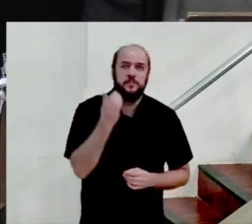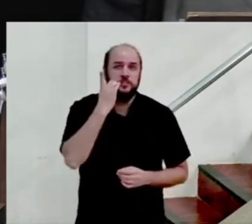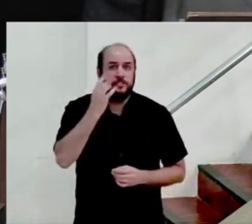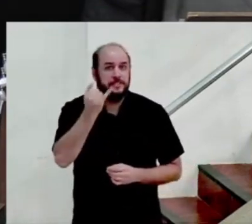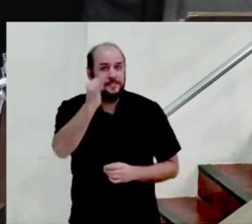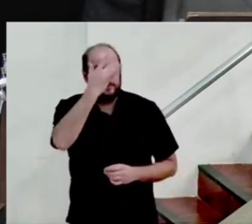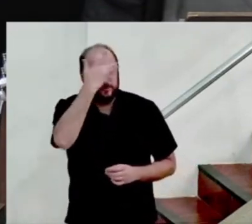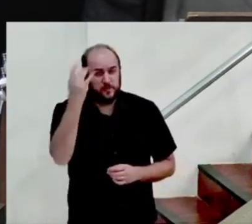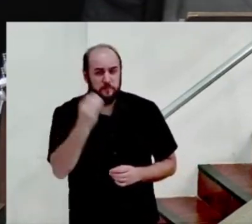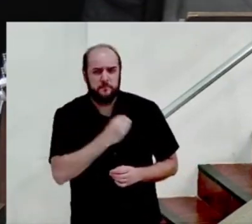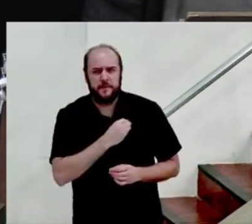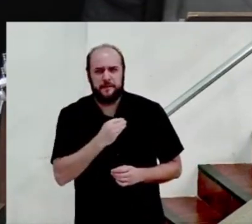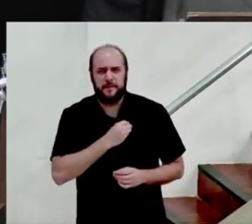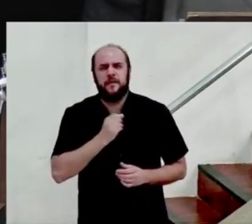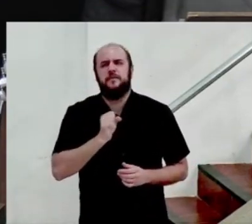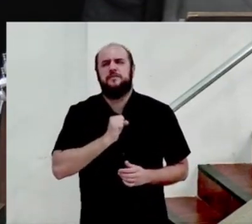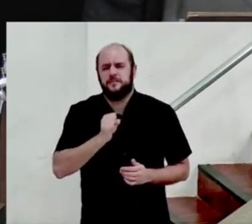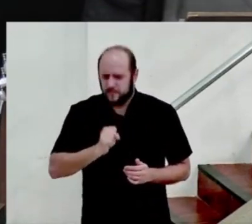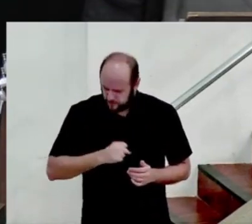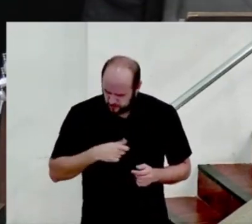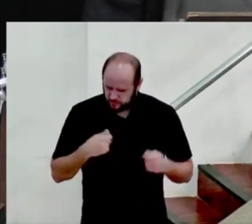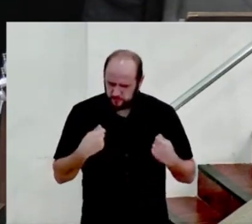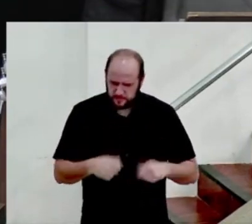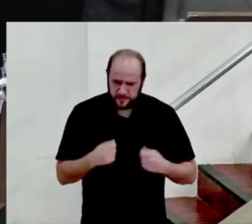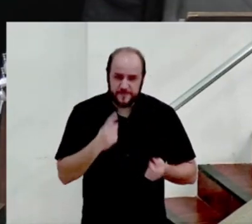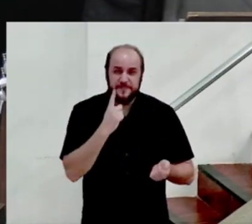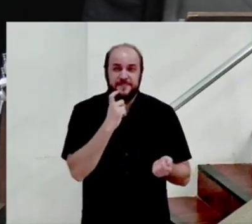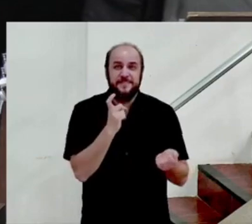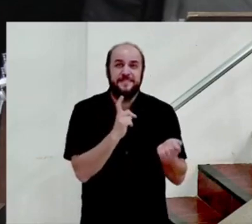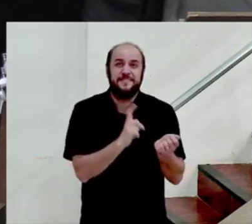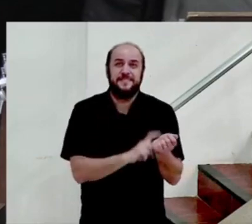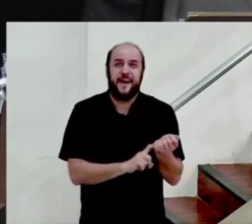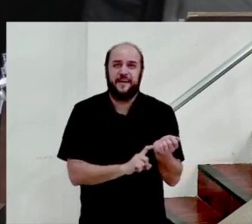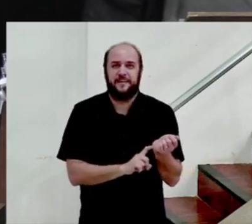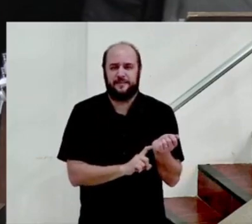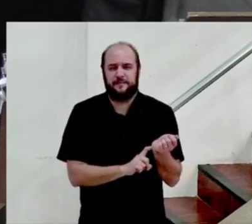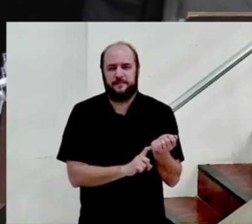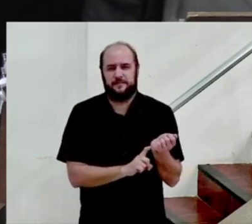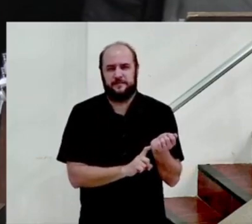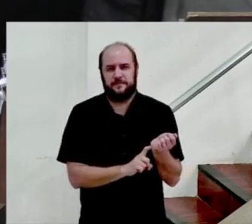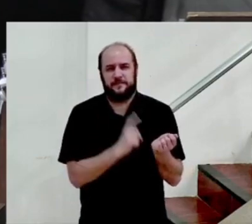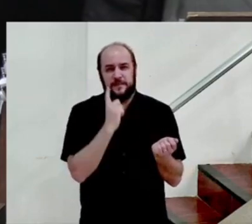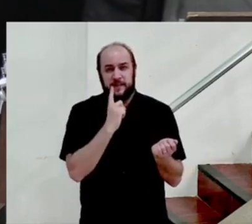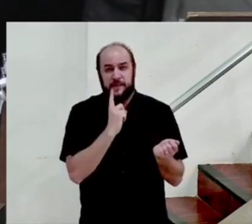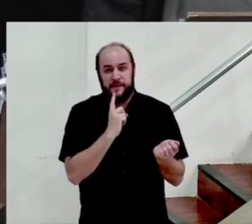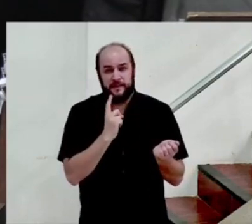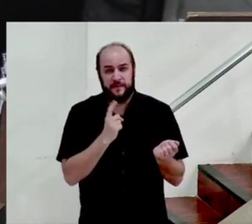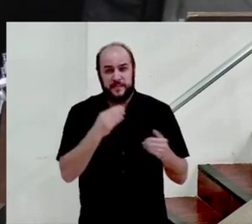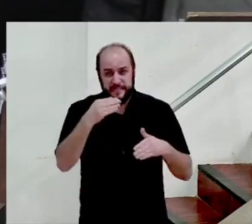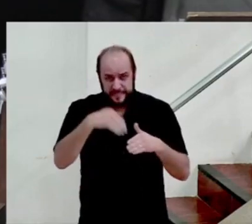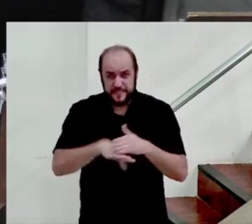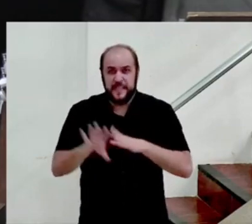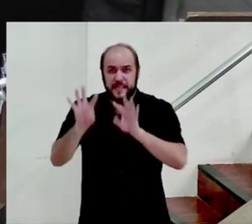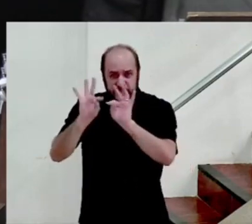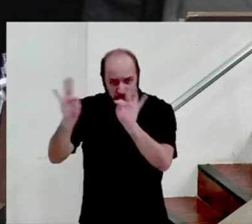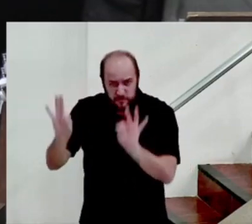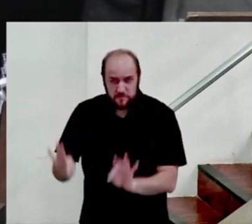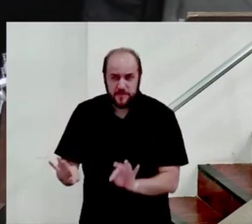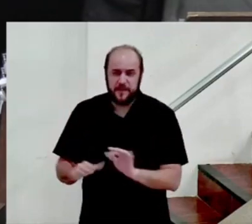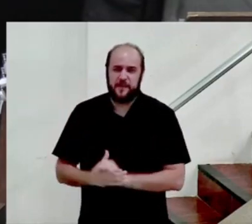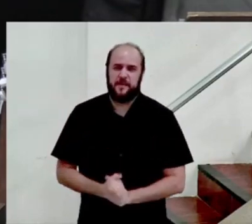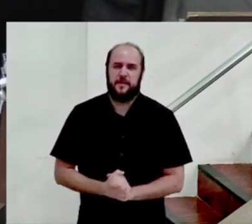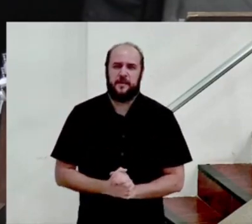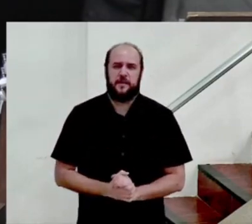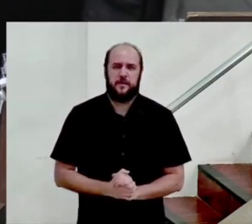pecasse, o sacerdote deveria levar sangue até determinada porção dentro do tabernáculo. Se a